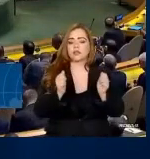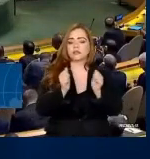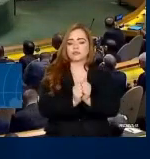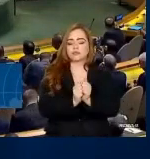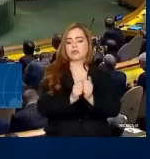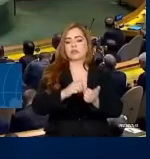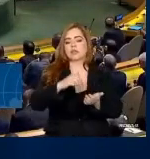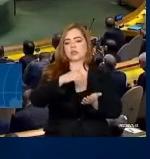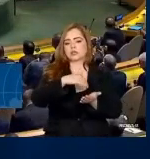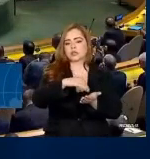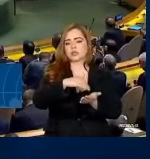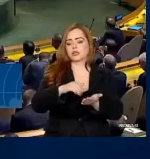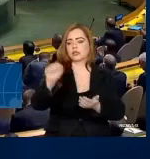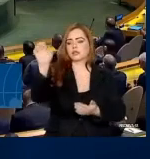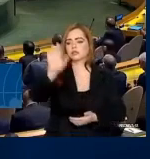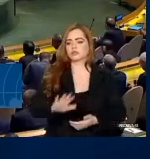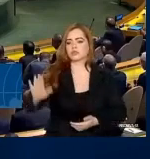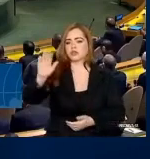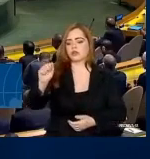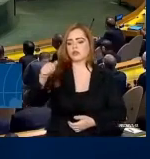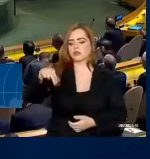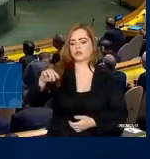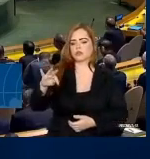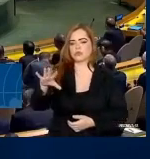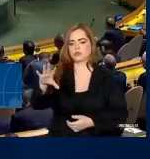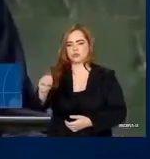acham o suprassumo de tudo, enfim.